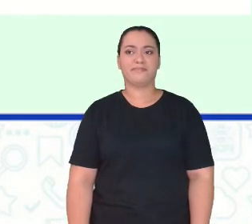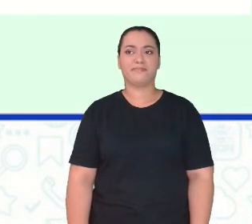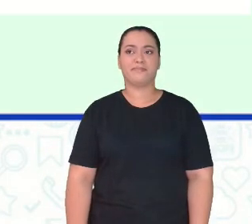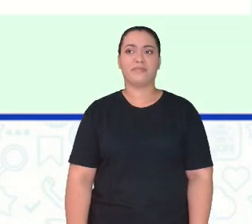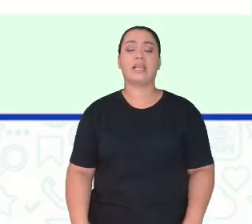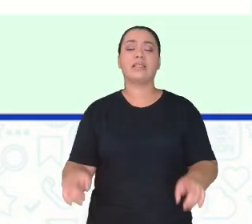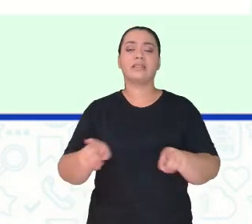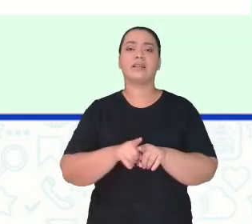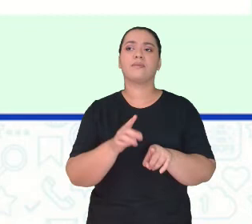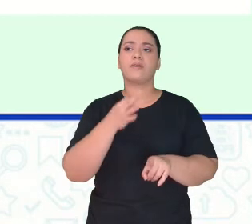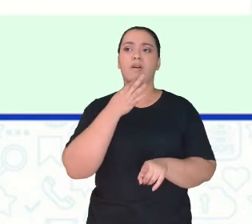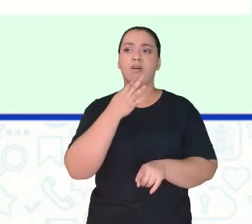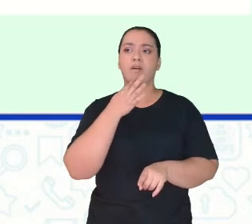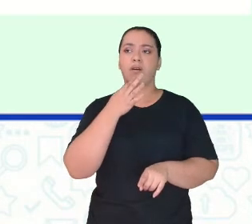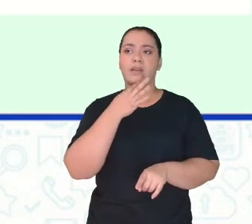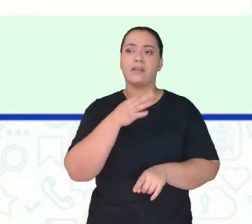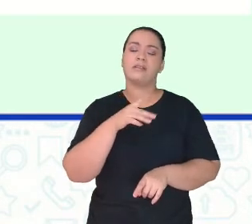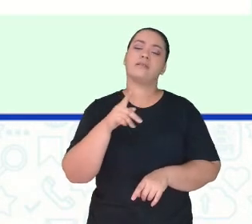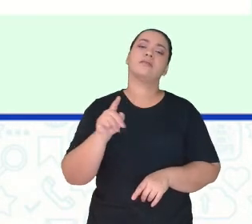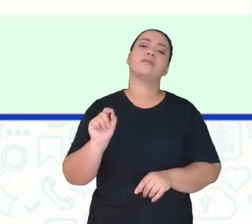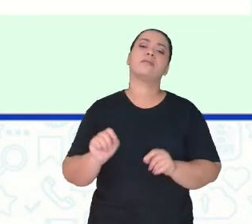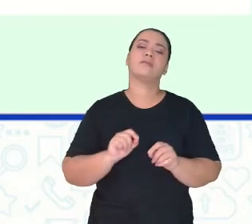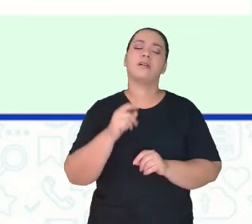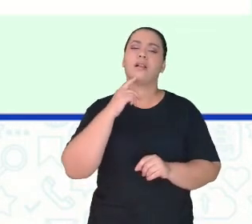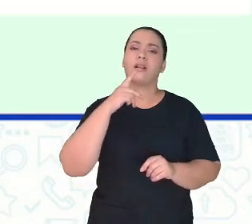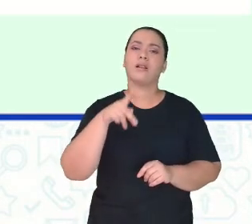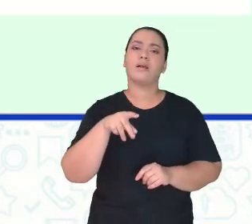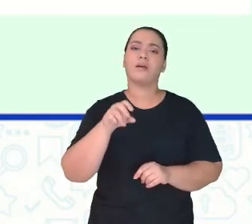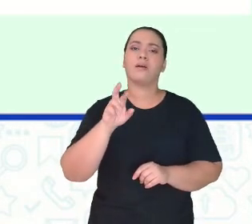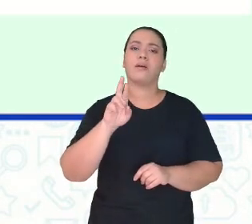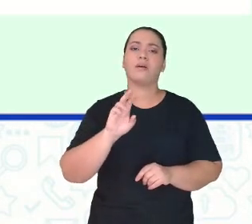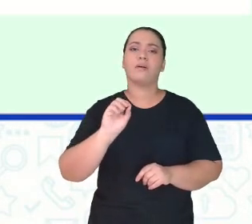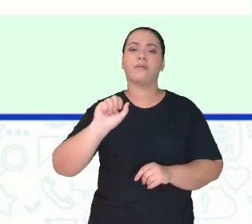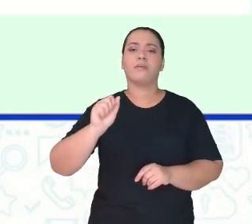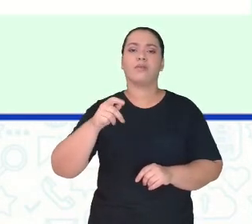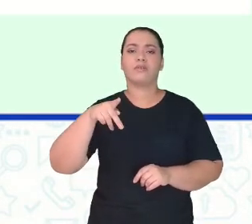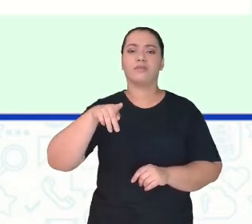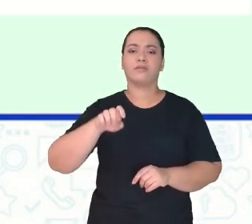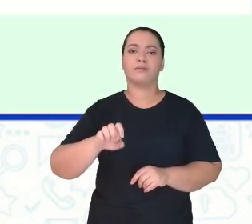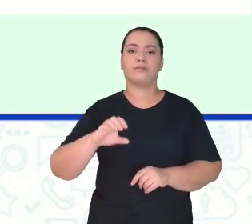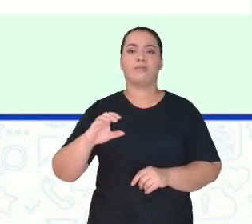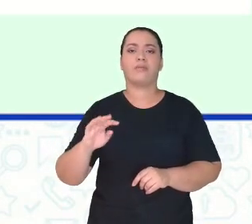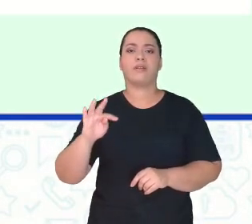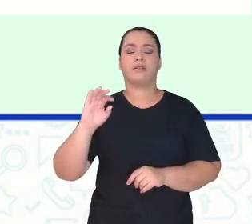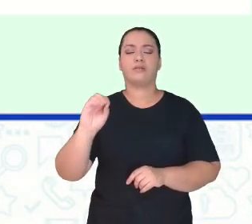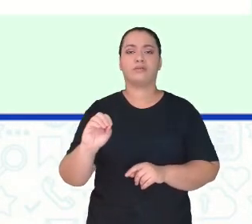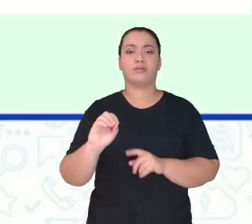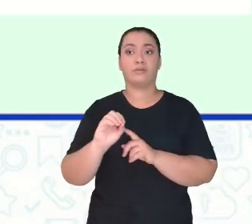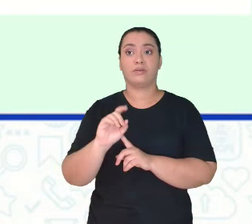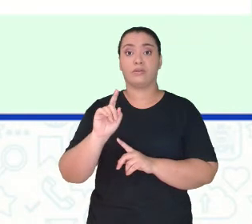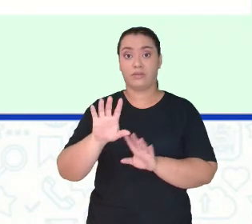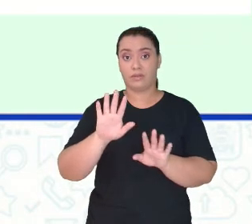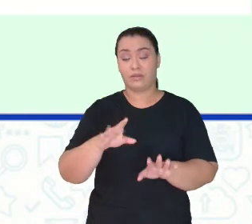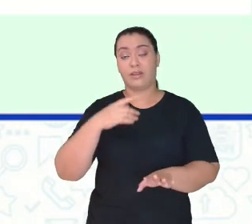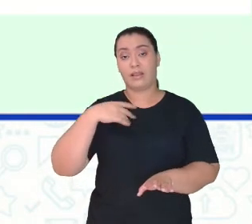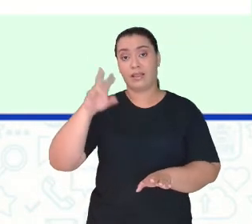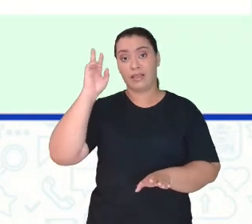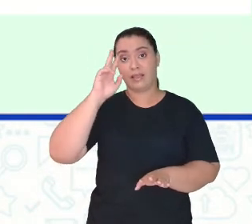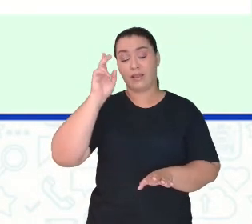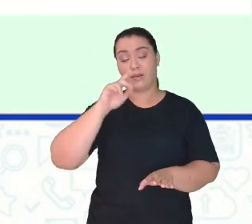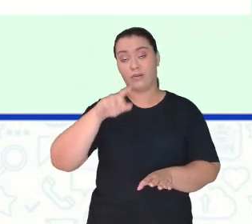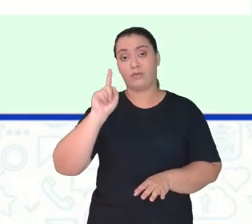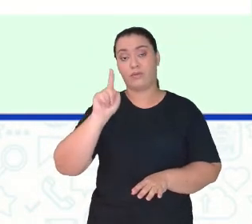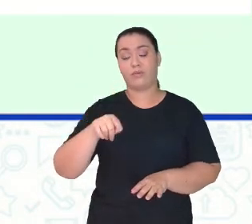também conhecido como prospecto, esse nome horroroso, o folder surgiu. Lembrando que, veja, folder